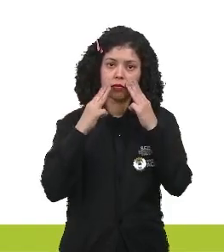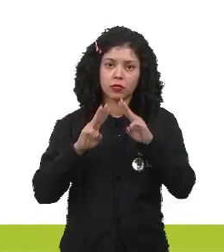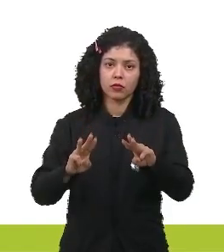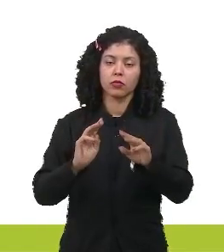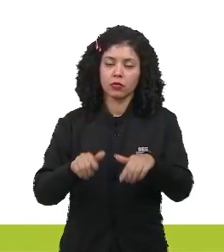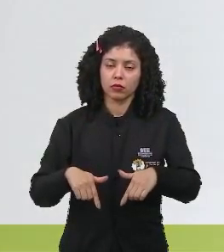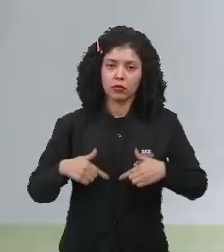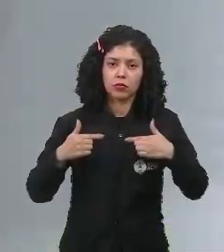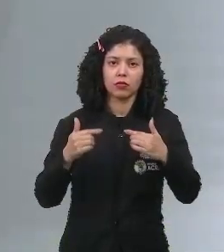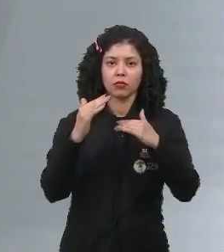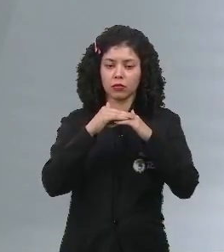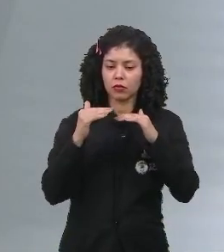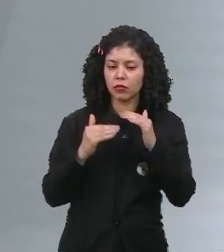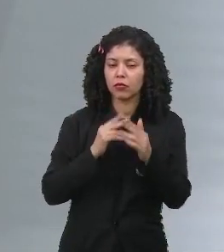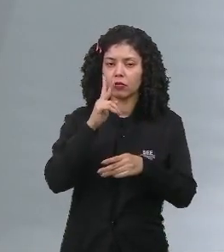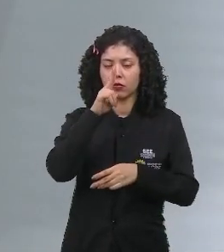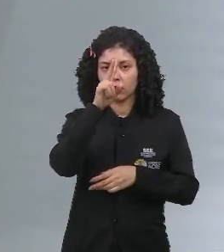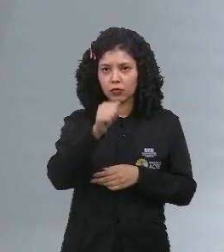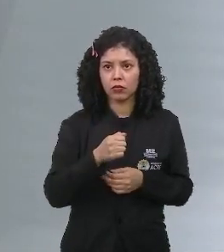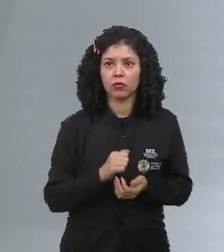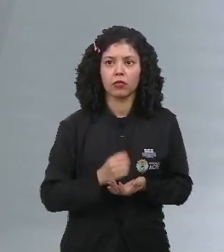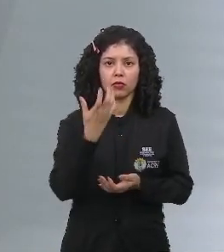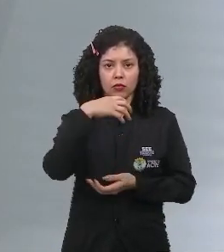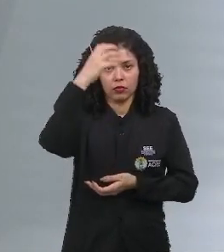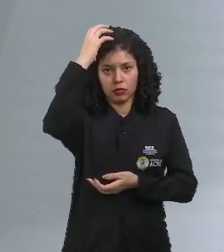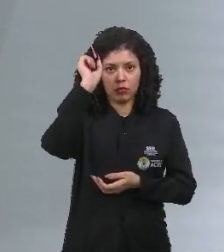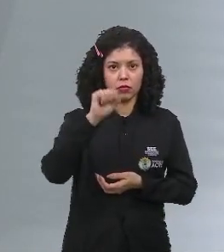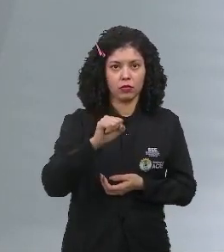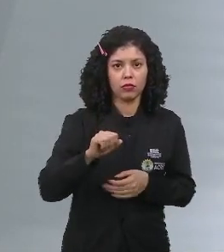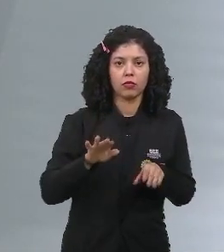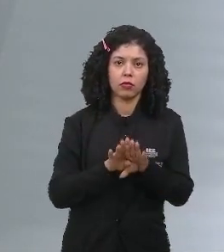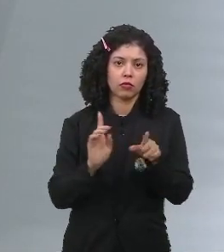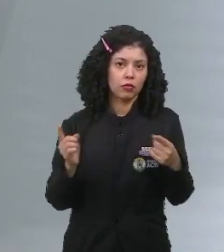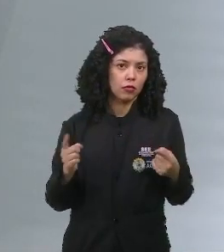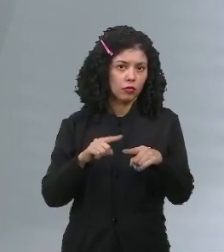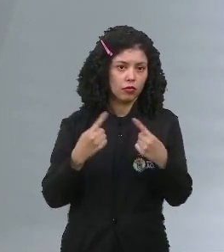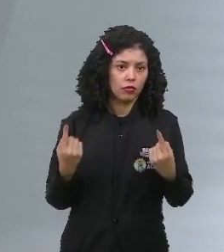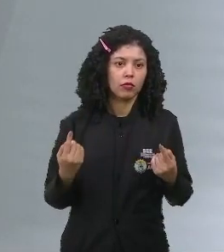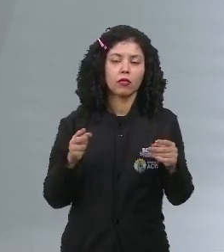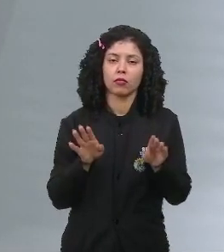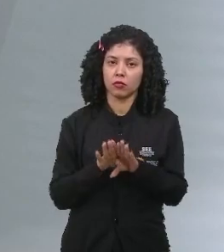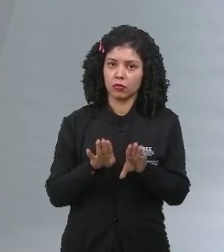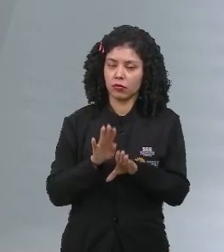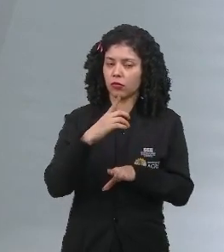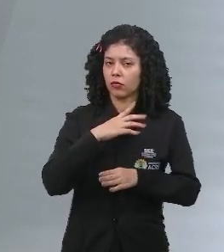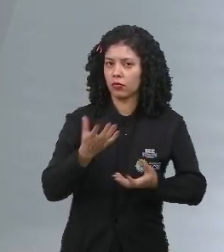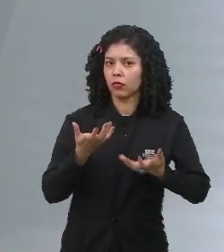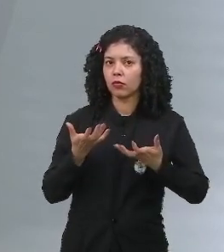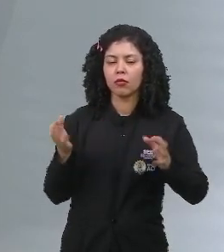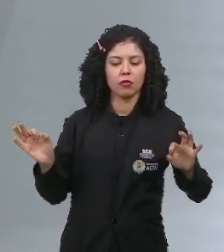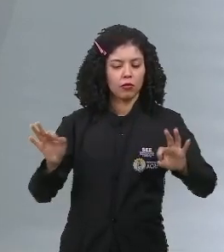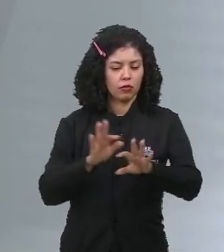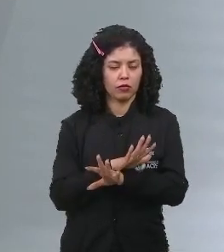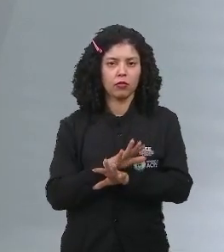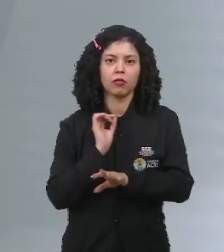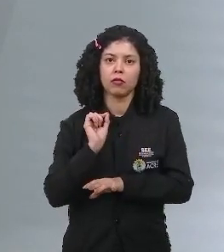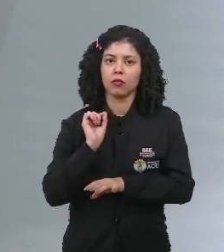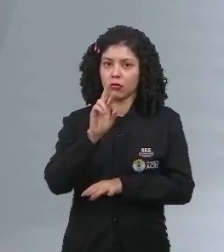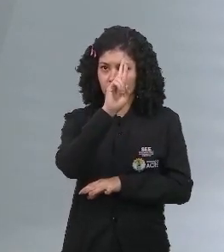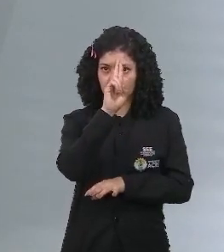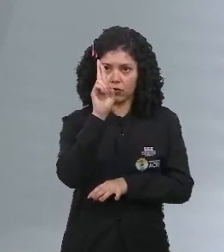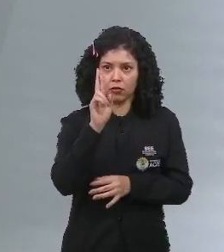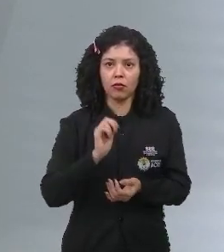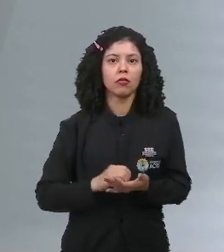defender todo o poder na mão do Rei sim mas ele vai querer acabar com essa história de